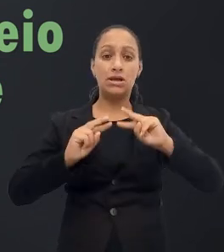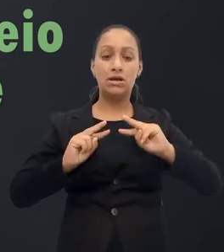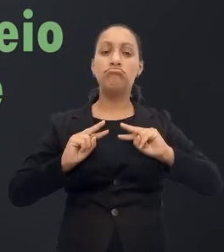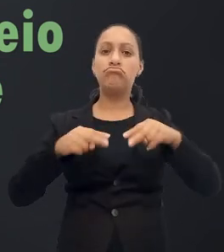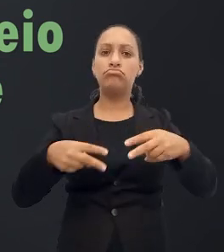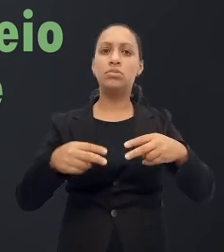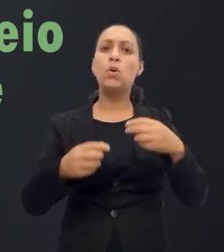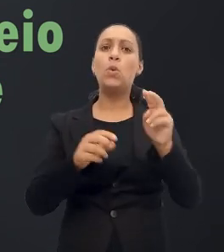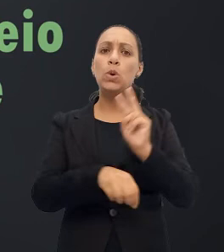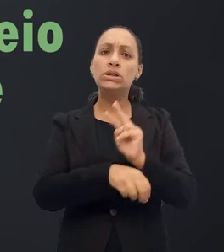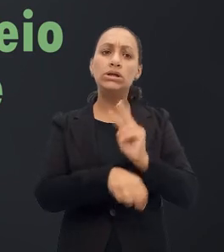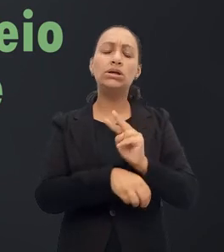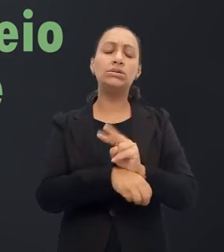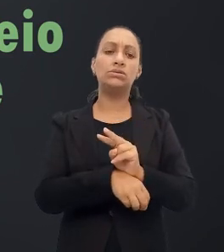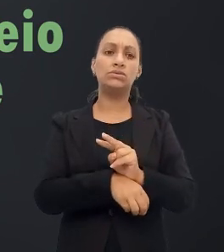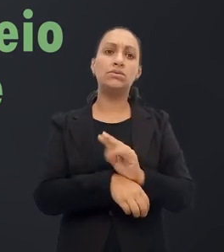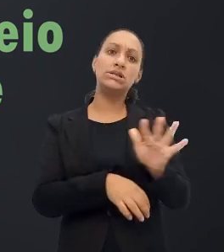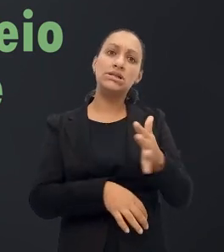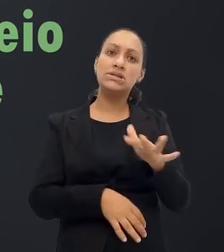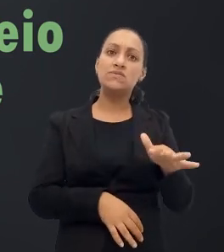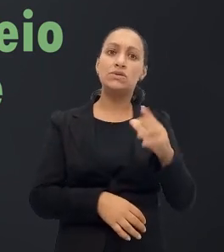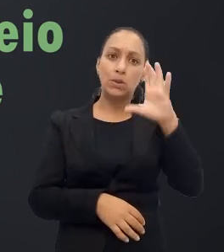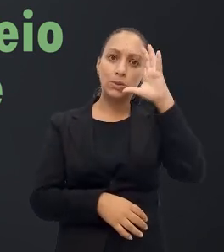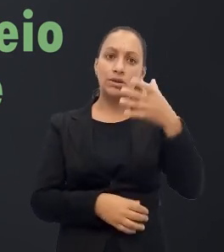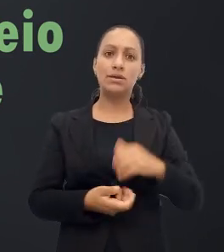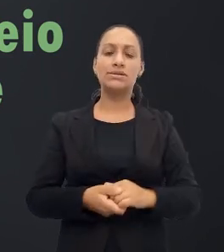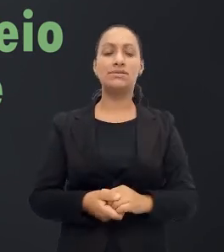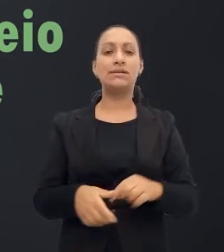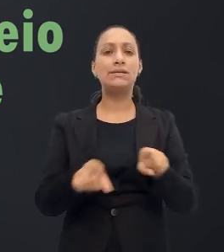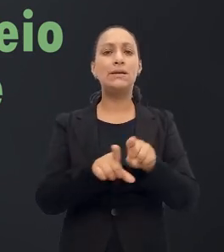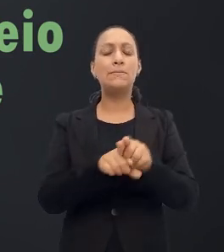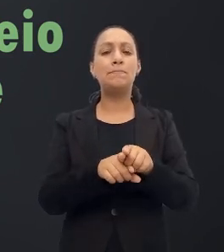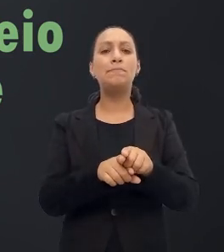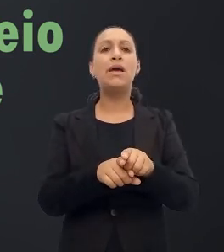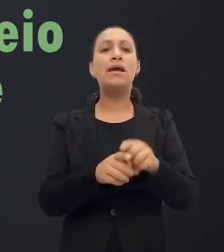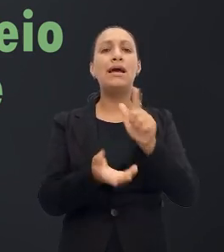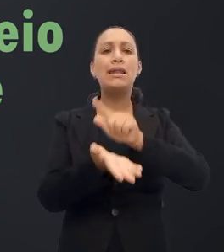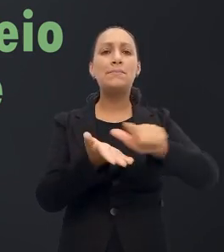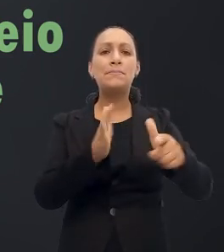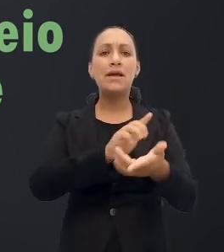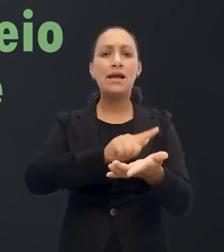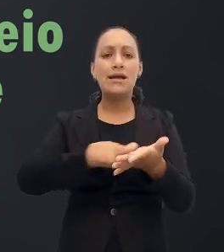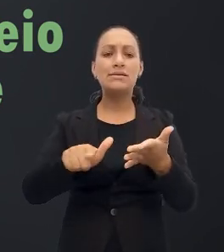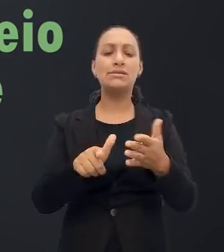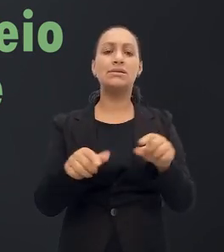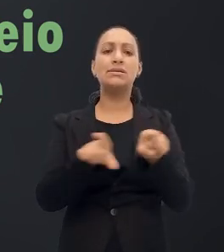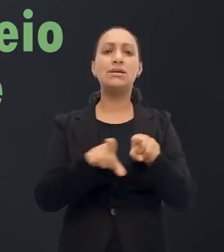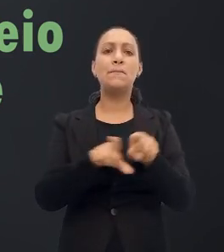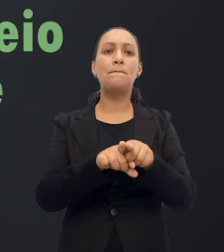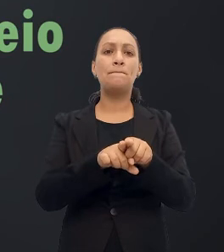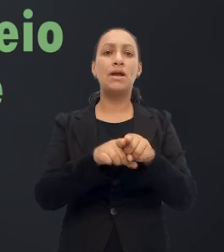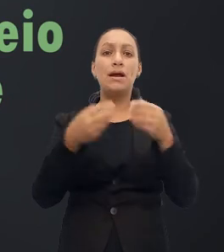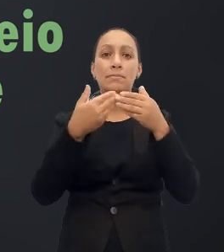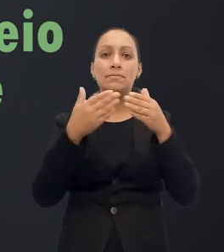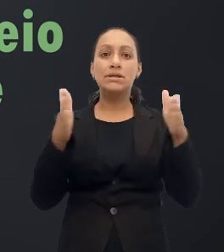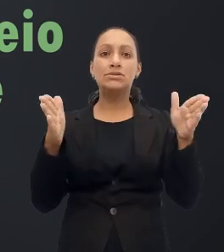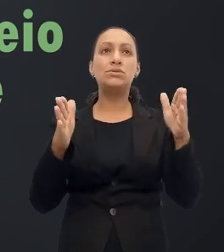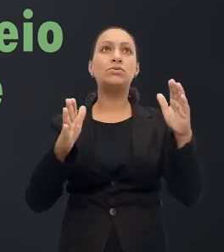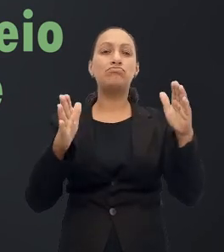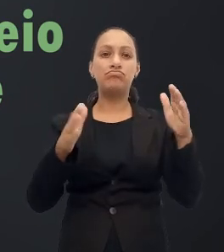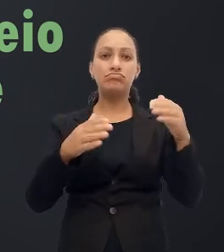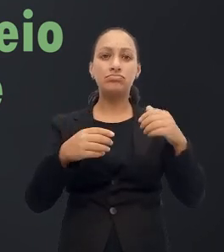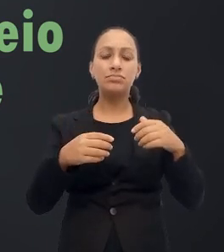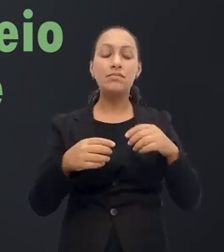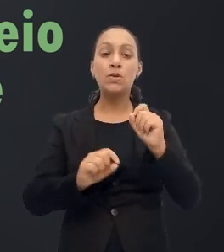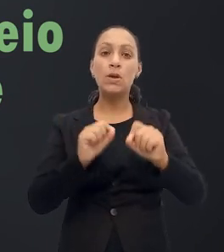os cuidados. A higienização e principalmente a ventilação dos locais. Nós estamos no outono e inverno, agora entrando no inverno,